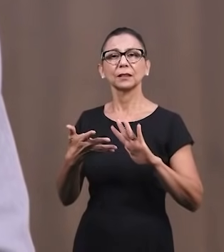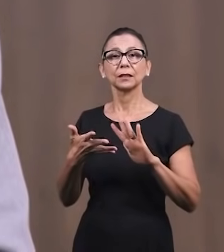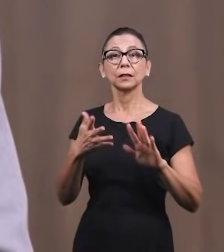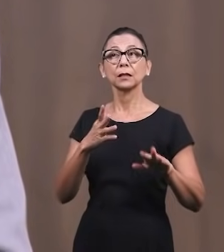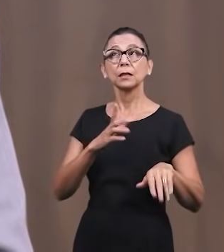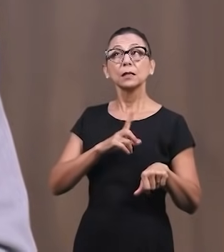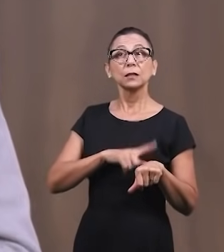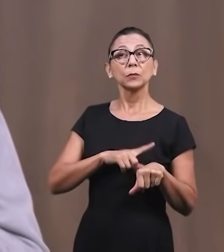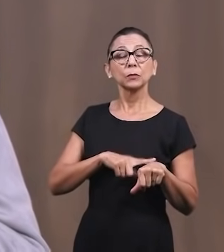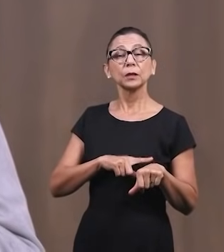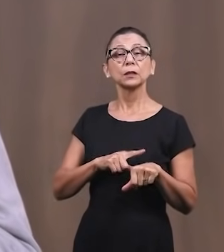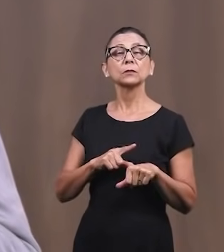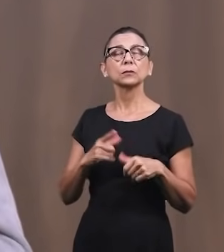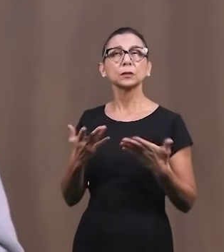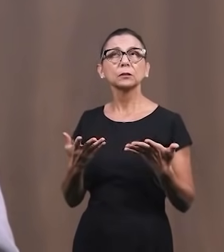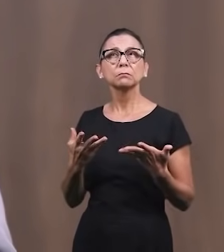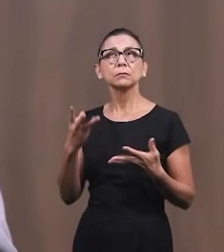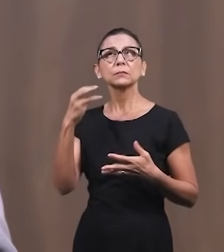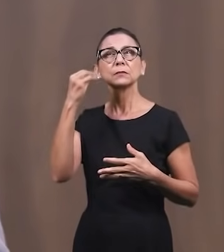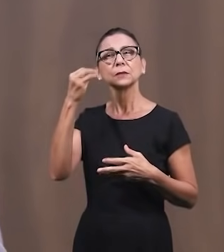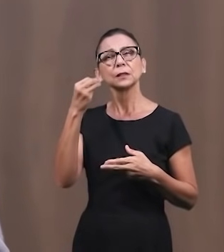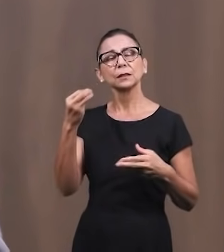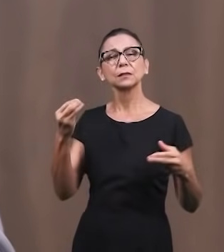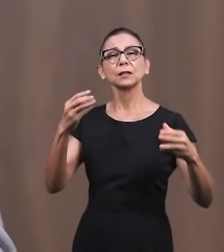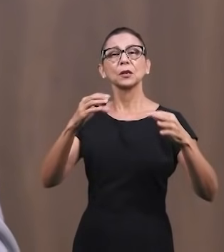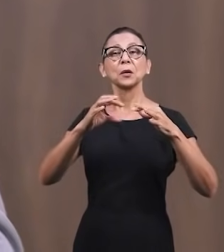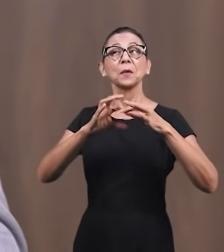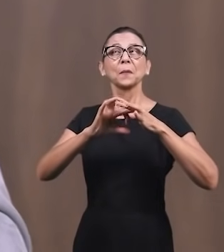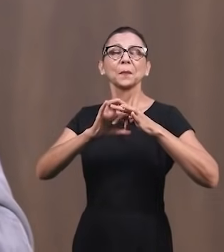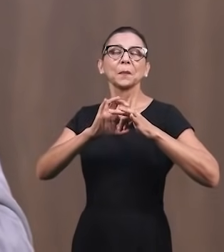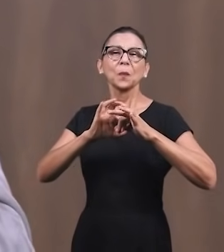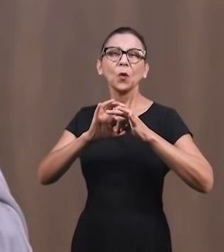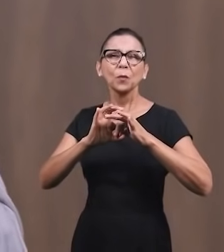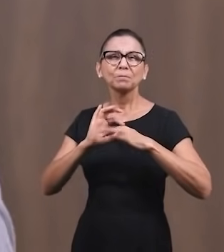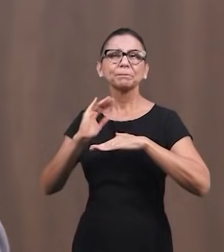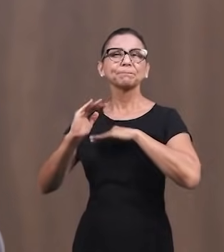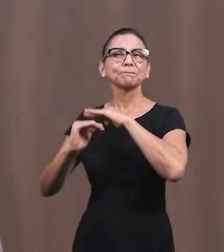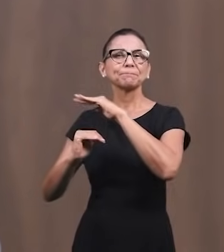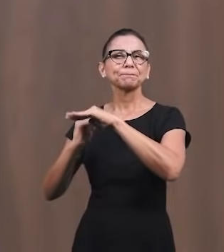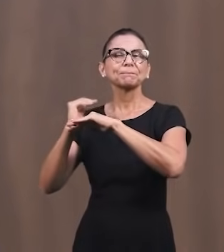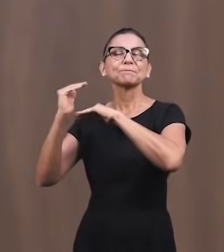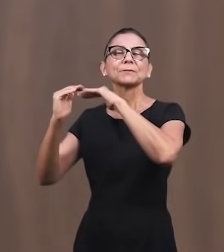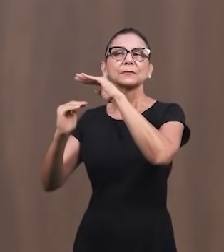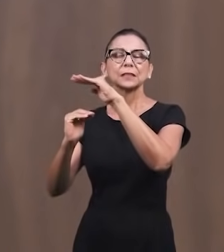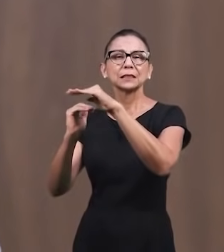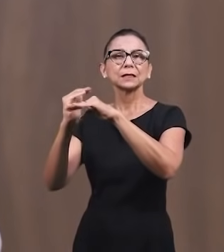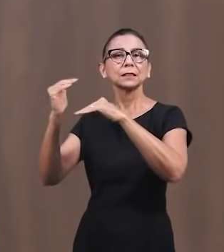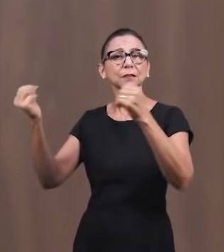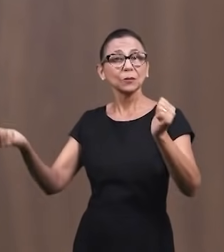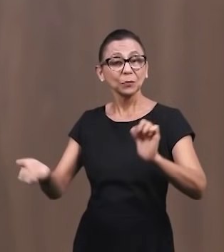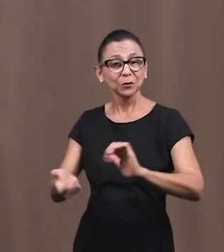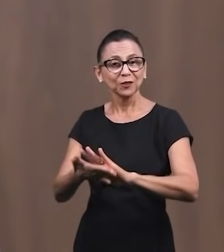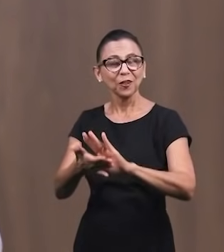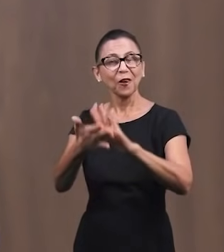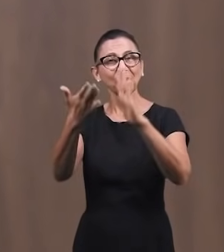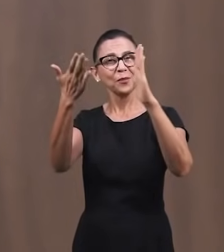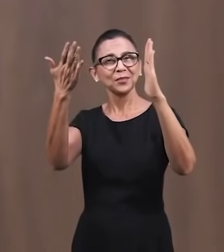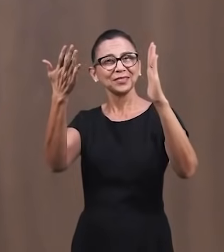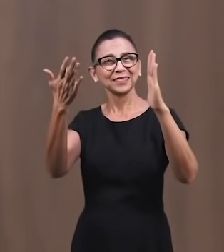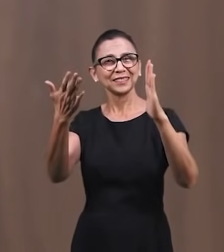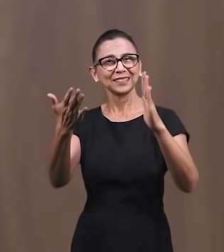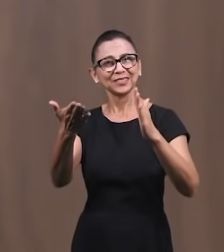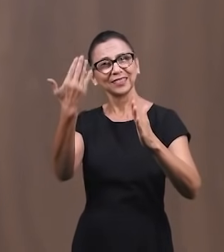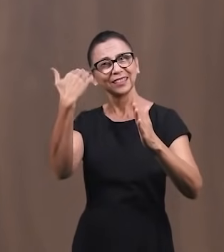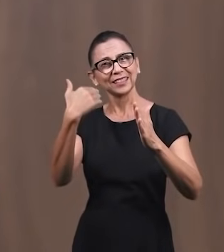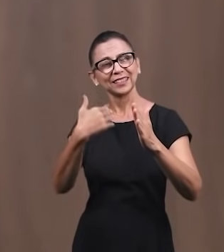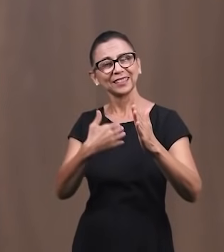Senhor, é o momento em que a nossa experiência de comunhão, ela vai se fortalecendo. Então louve, cante ao